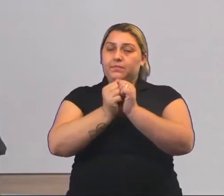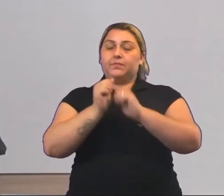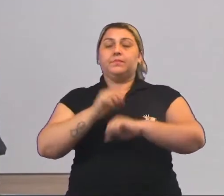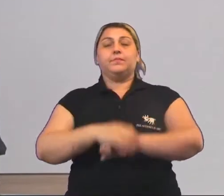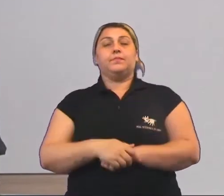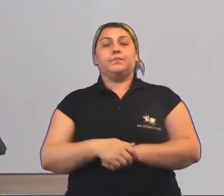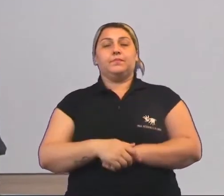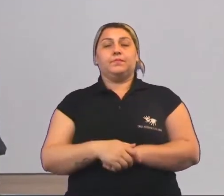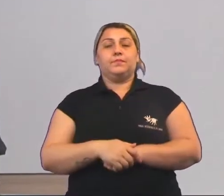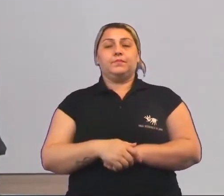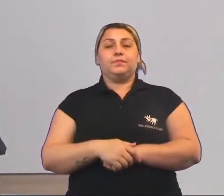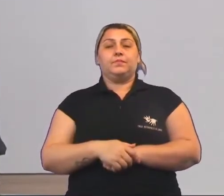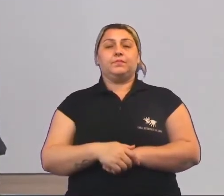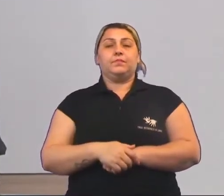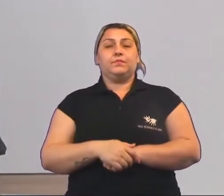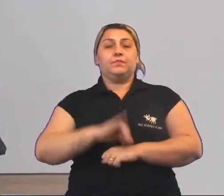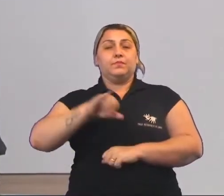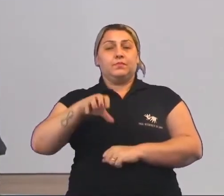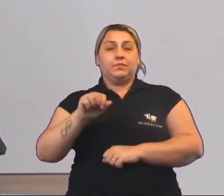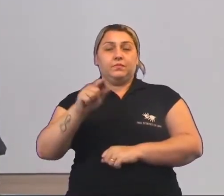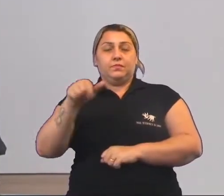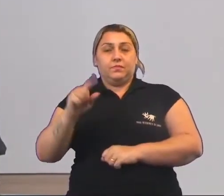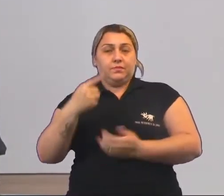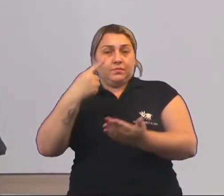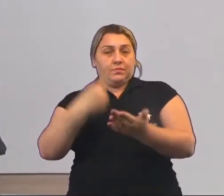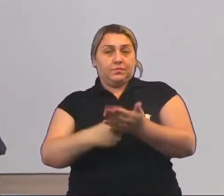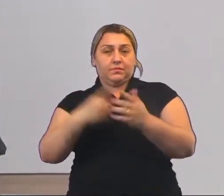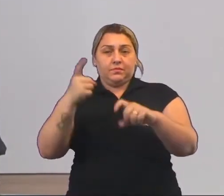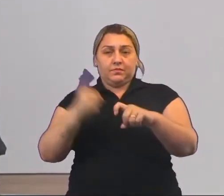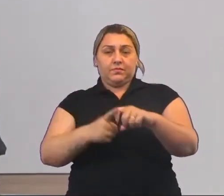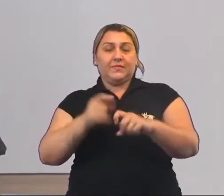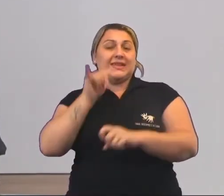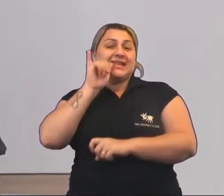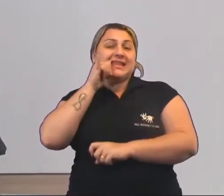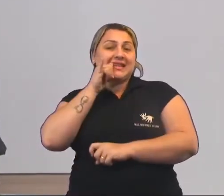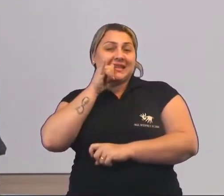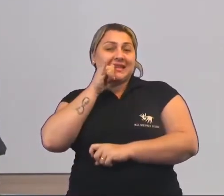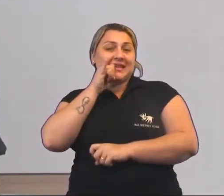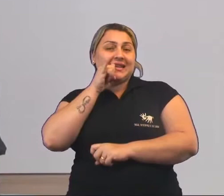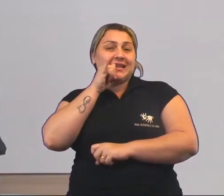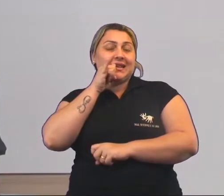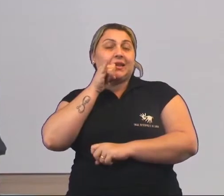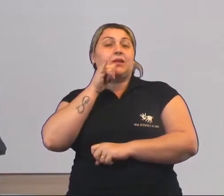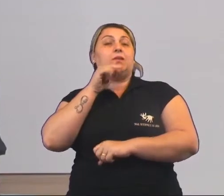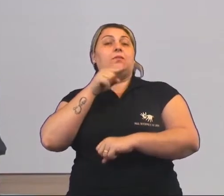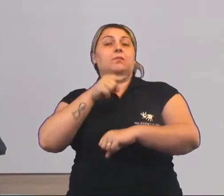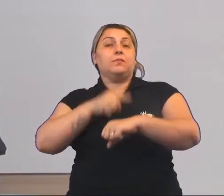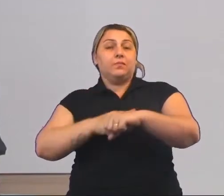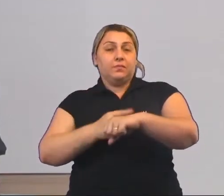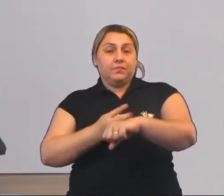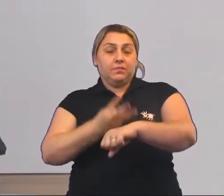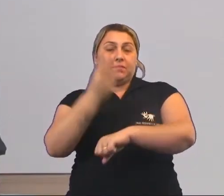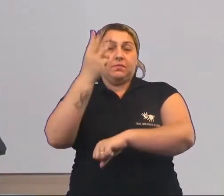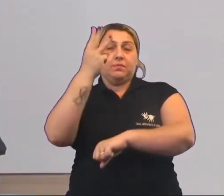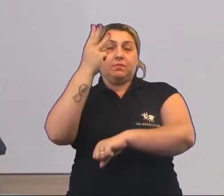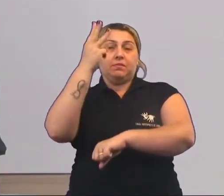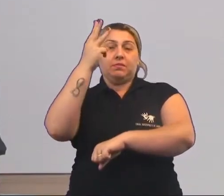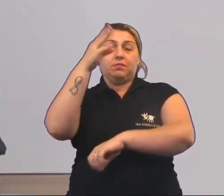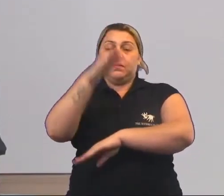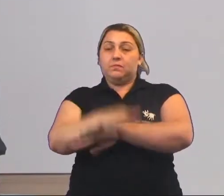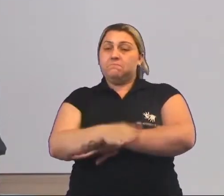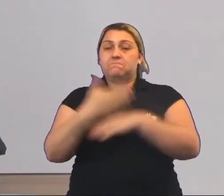Tá? Vamos lá então. João marcou uma consulta com o dentista para as 15 horas e não